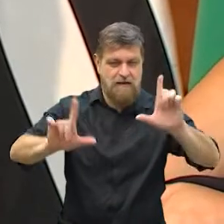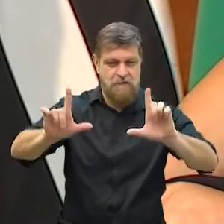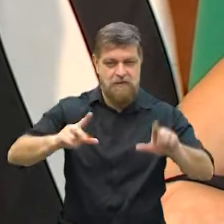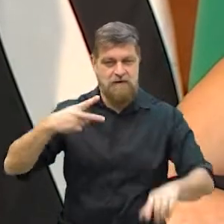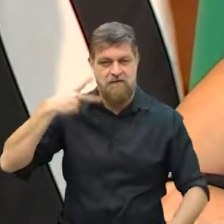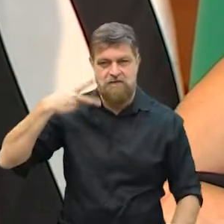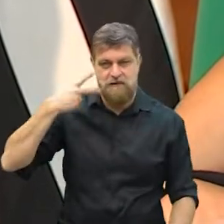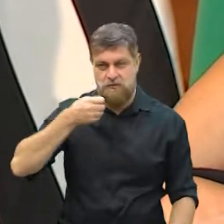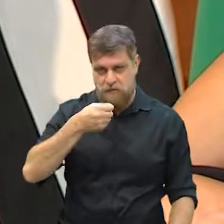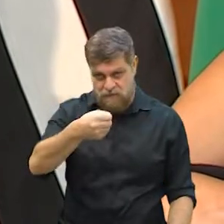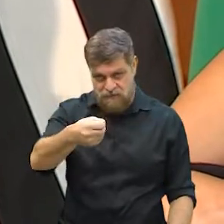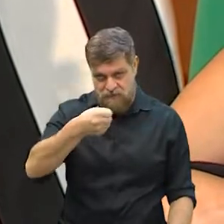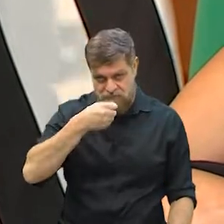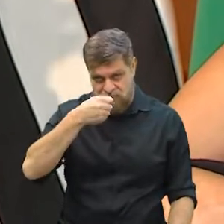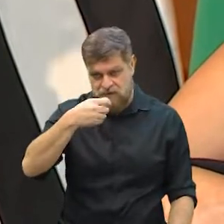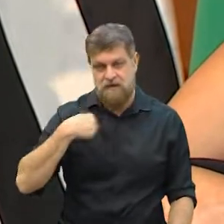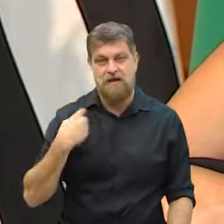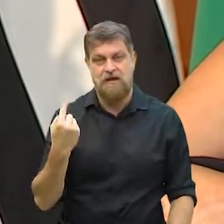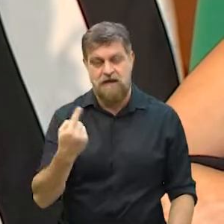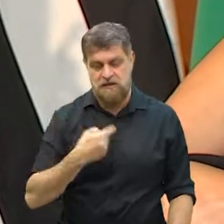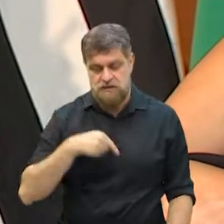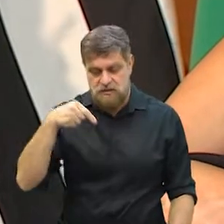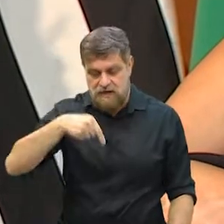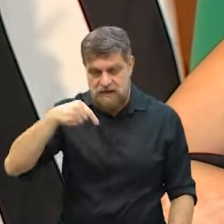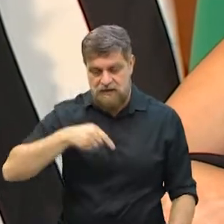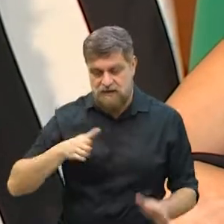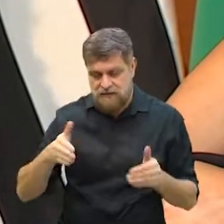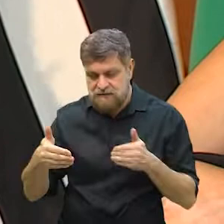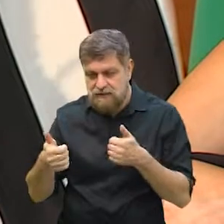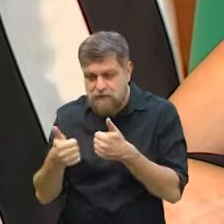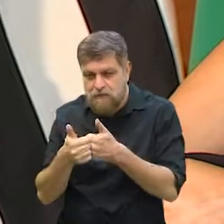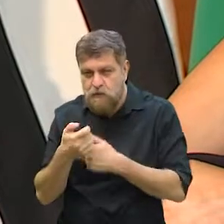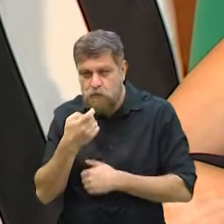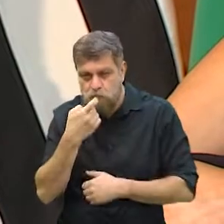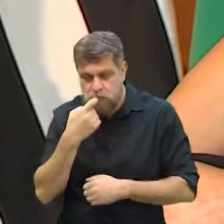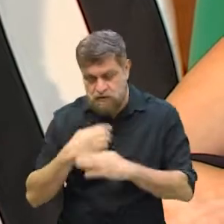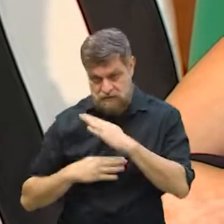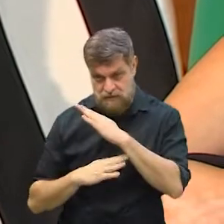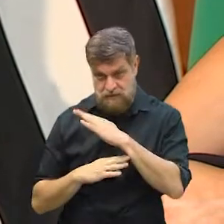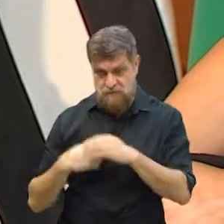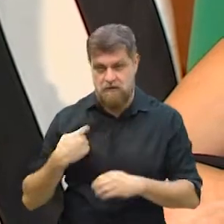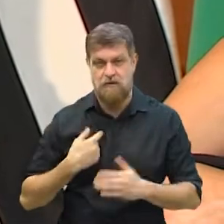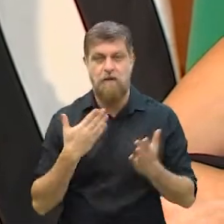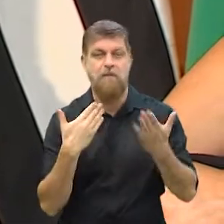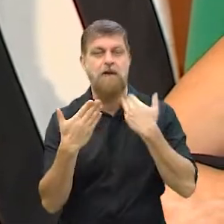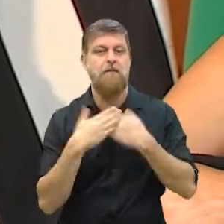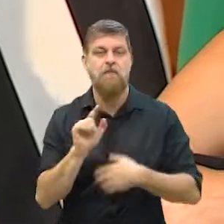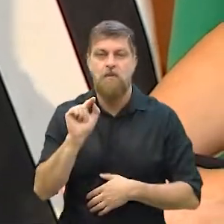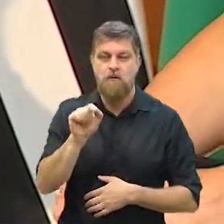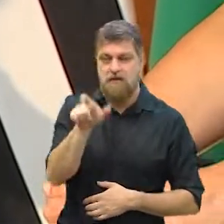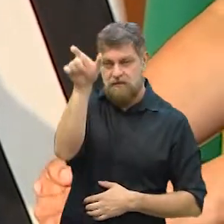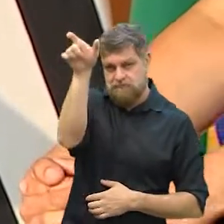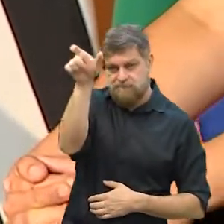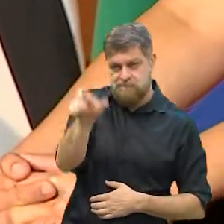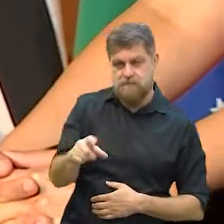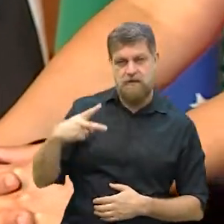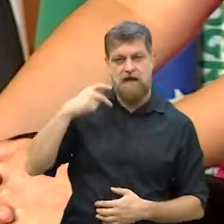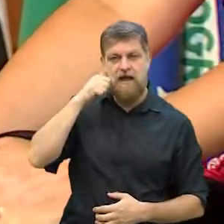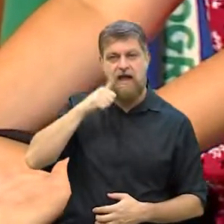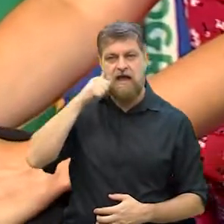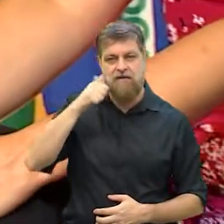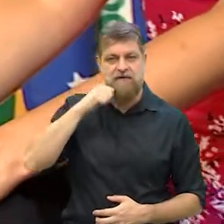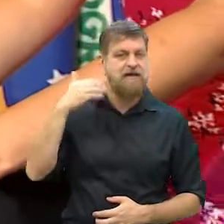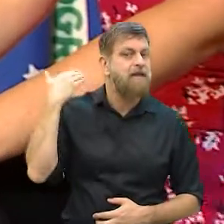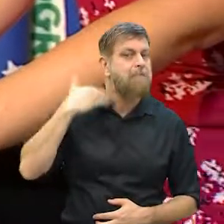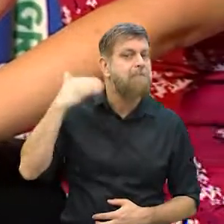a mais um programa em pauta. A gente está aqui direto no plenarinho da casa e hoje o nosso bate-papo é com a vereadora Mariana Conte,